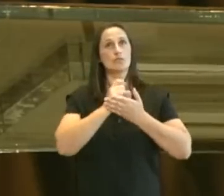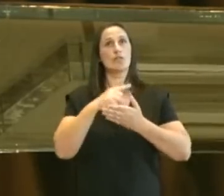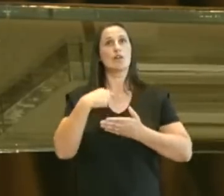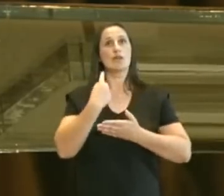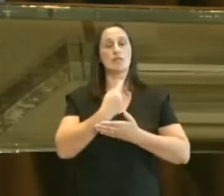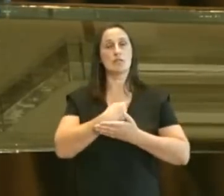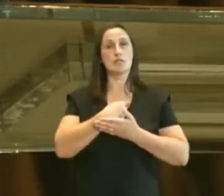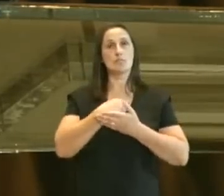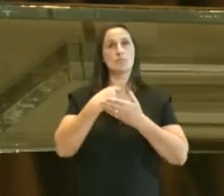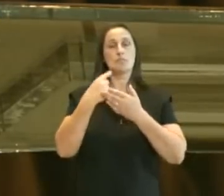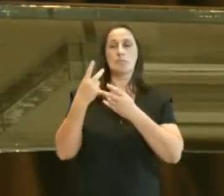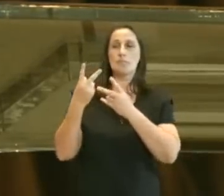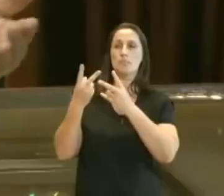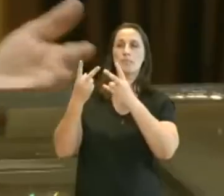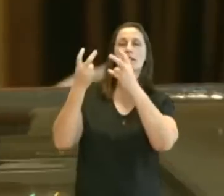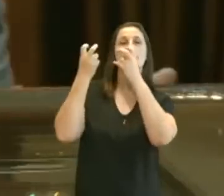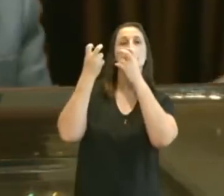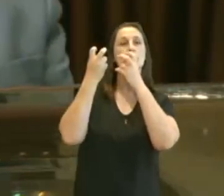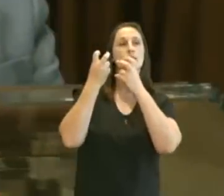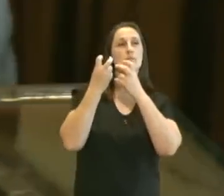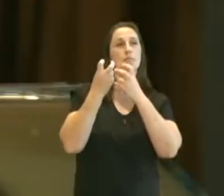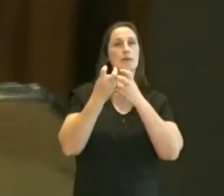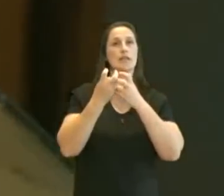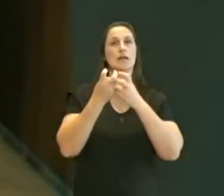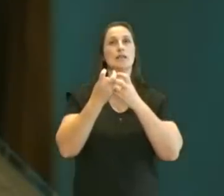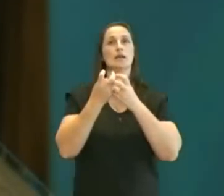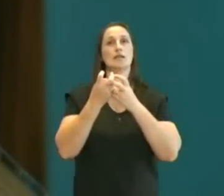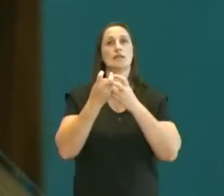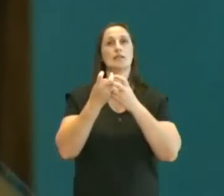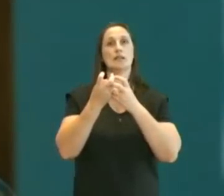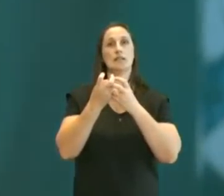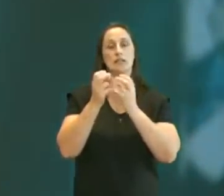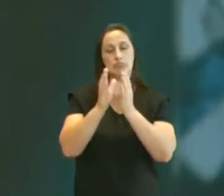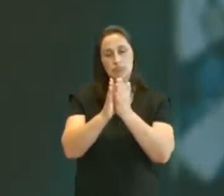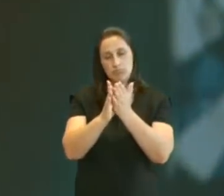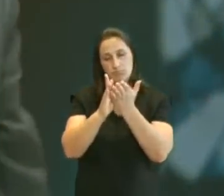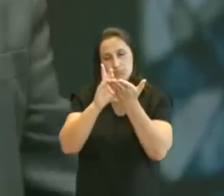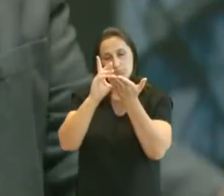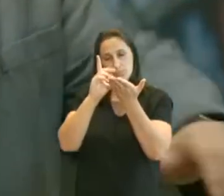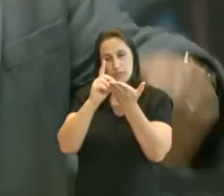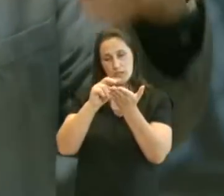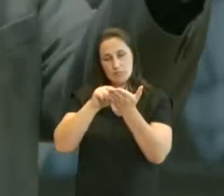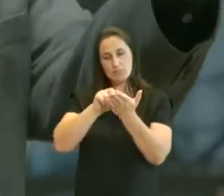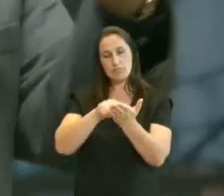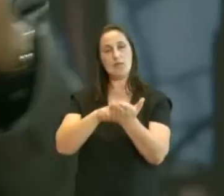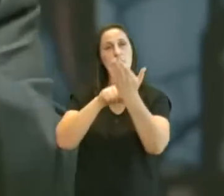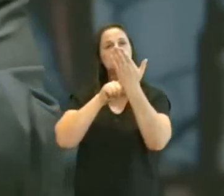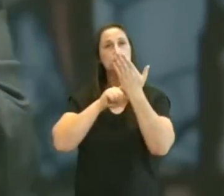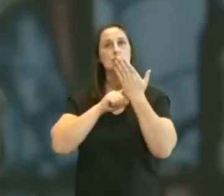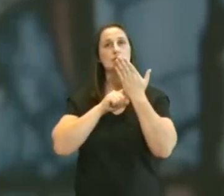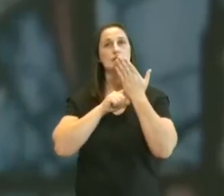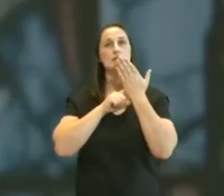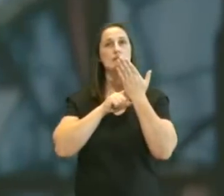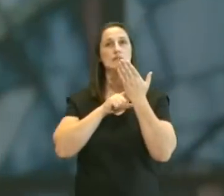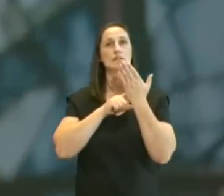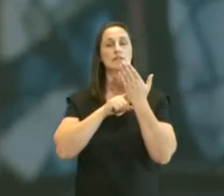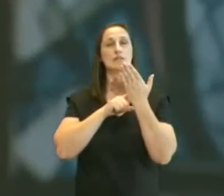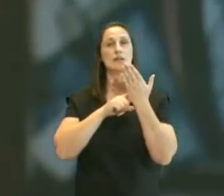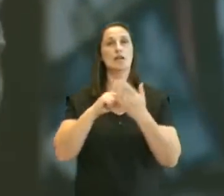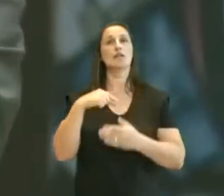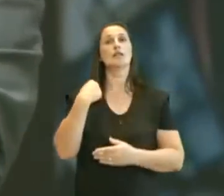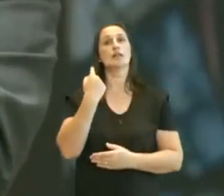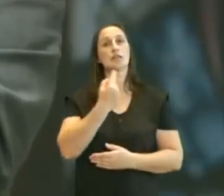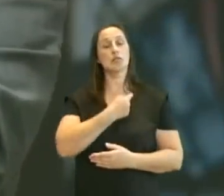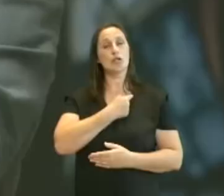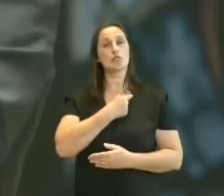e fazer a releitura da vida à luz da palavra. E a gente vai dando passos. E